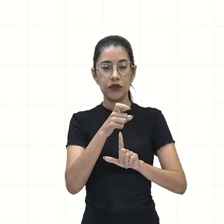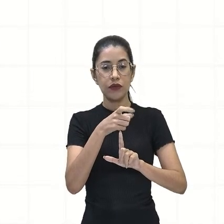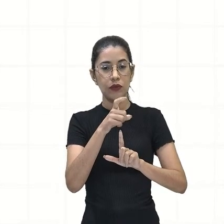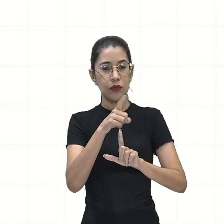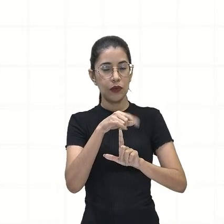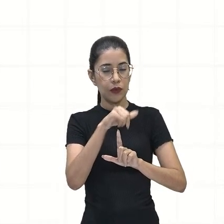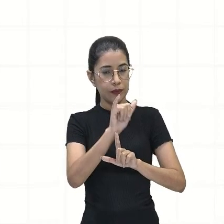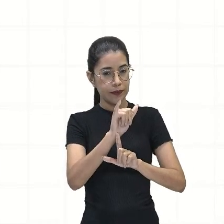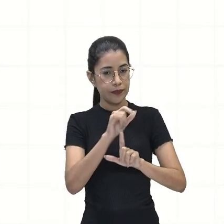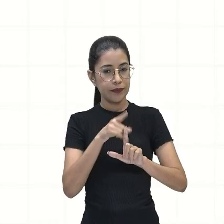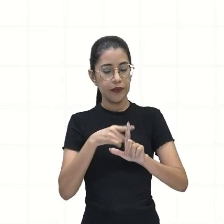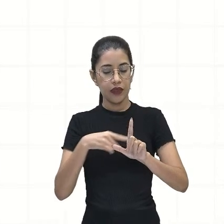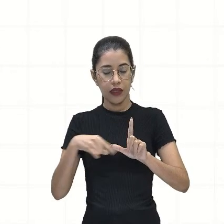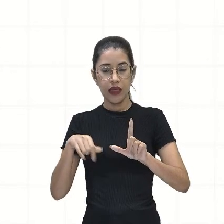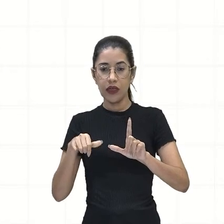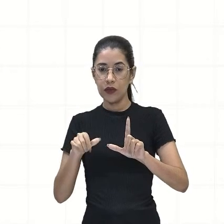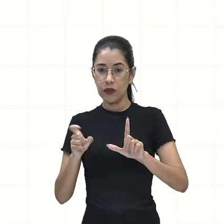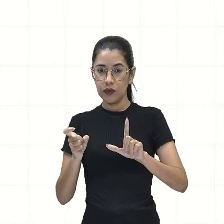também aqui